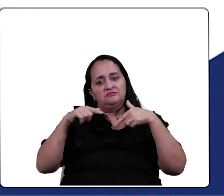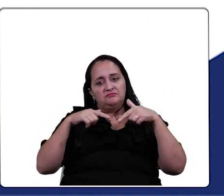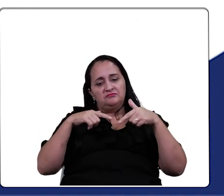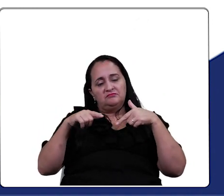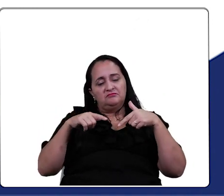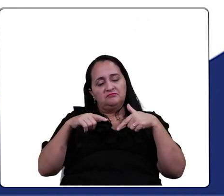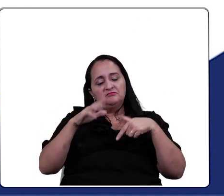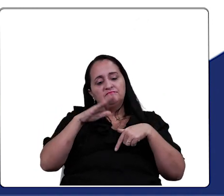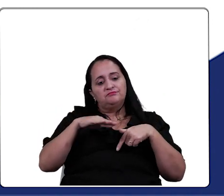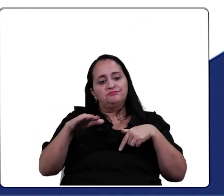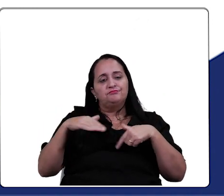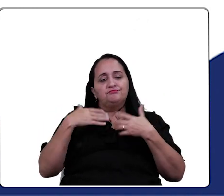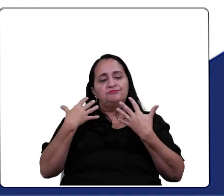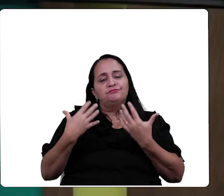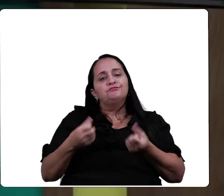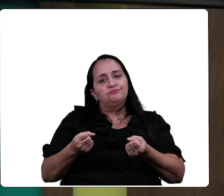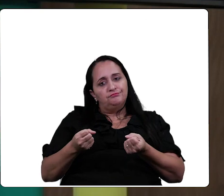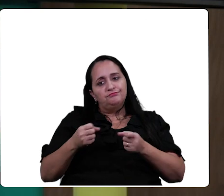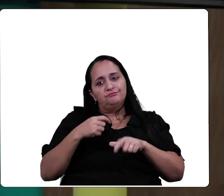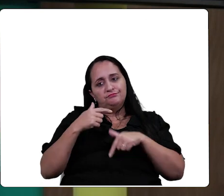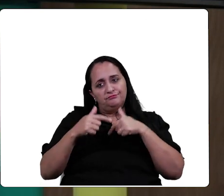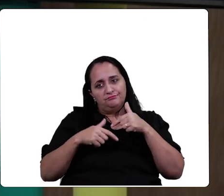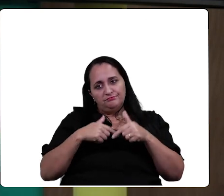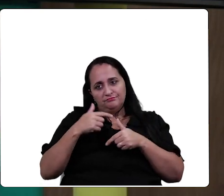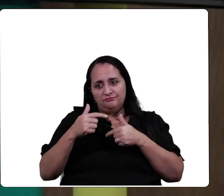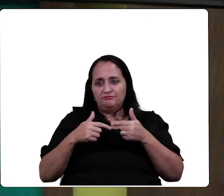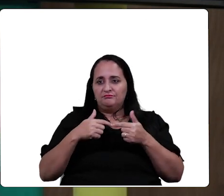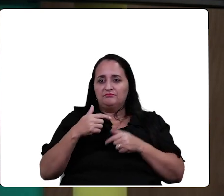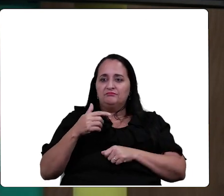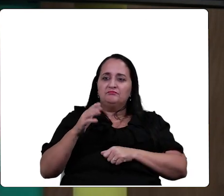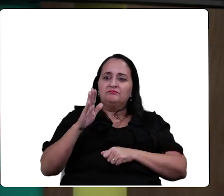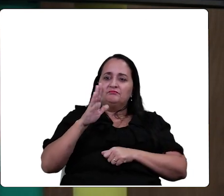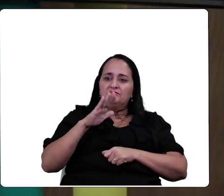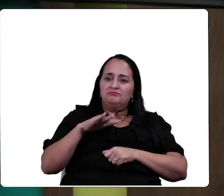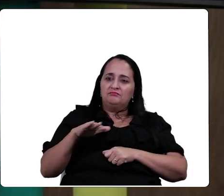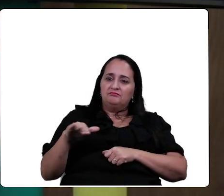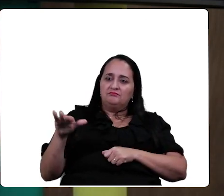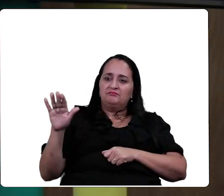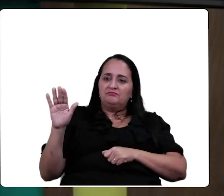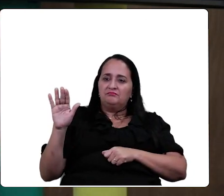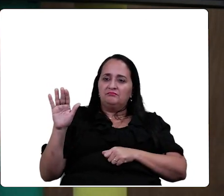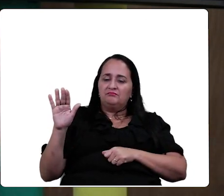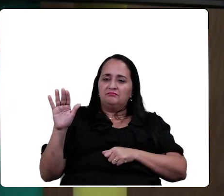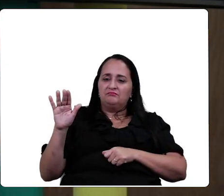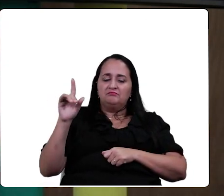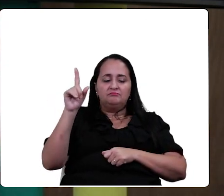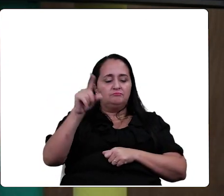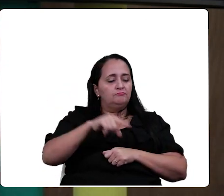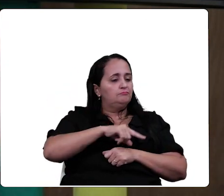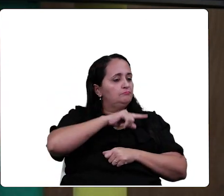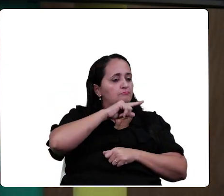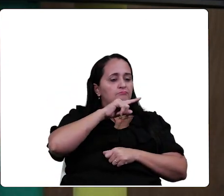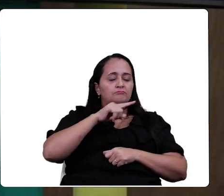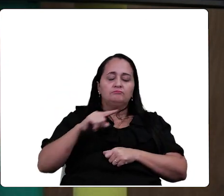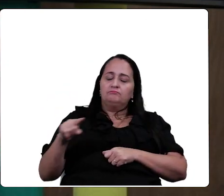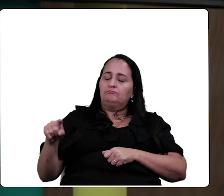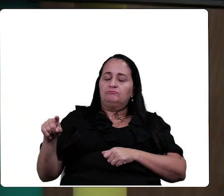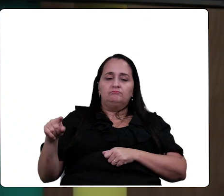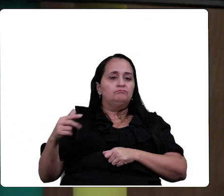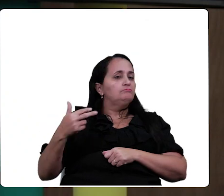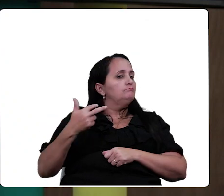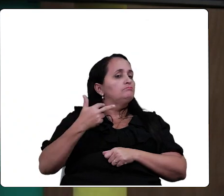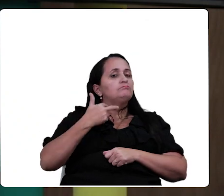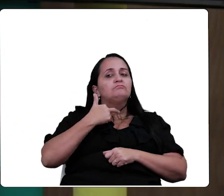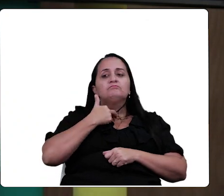foram submetidas. Que o trabalho infantil é condenável, isso a gente já